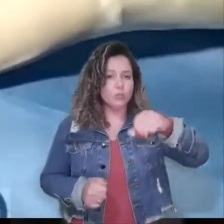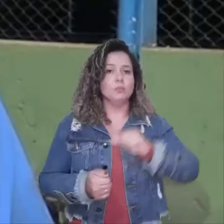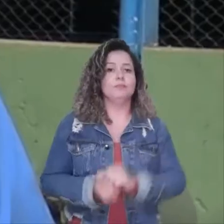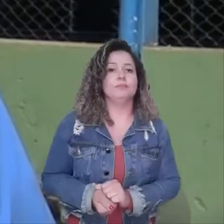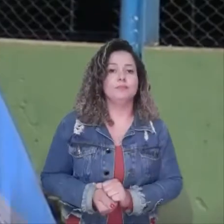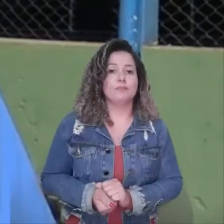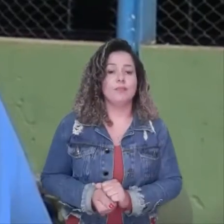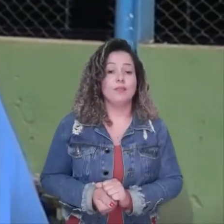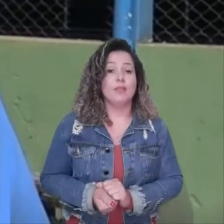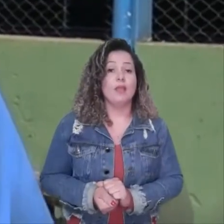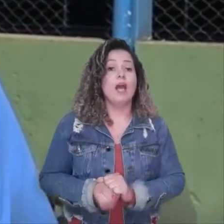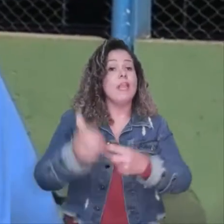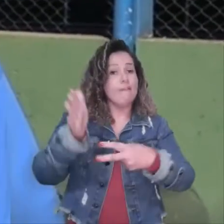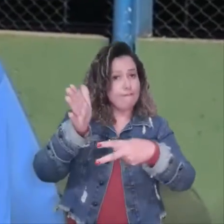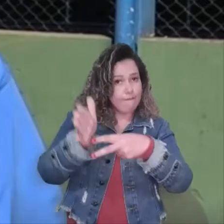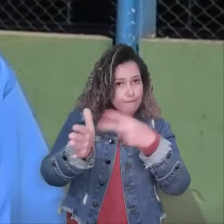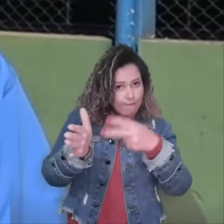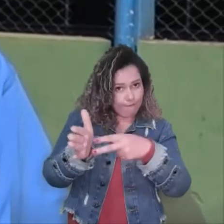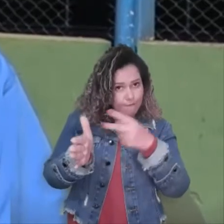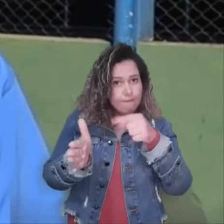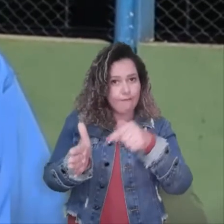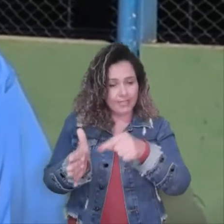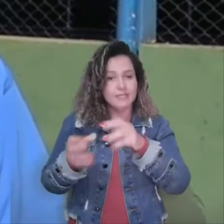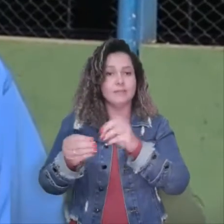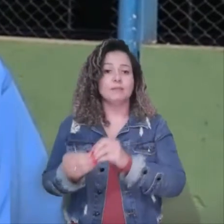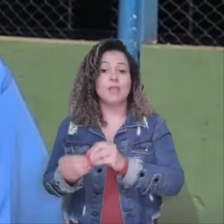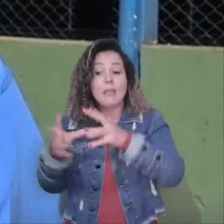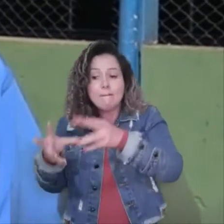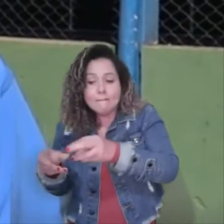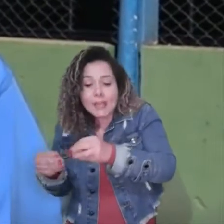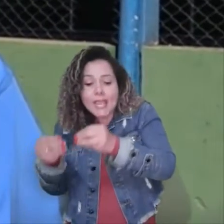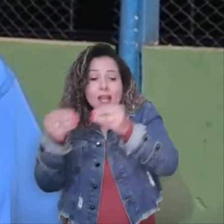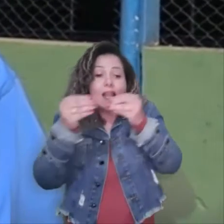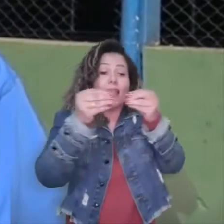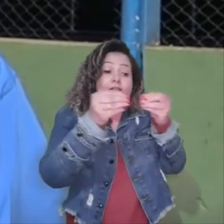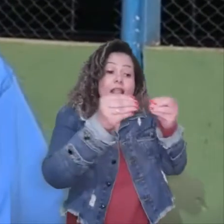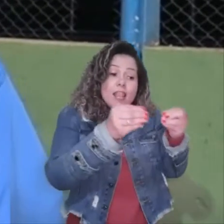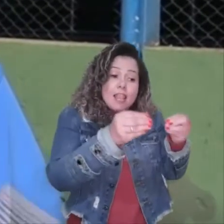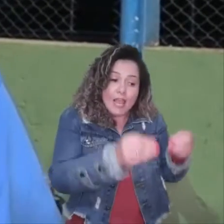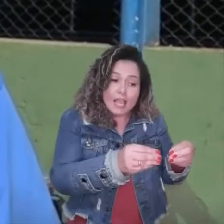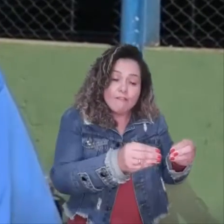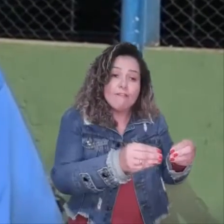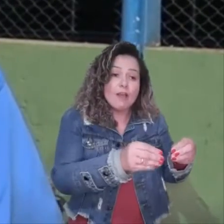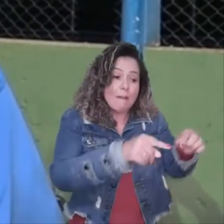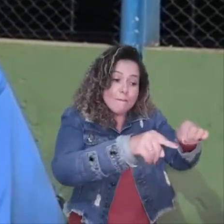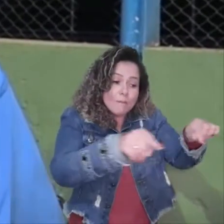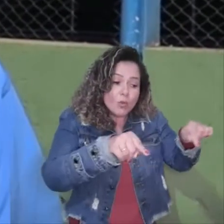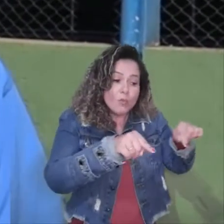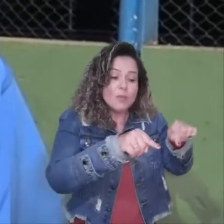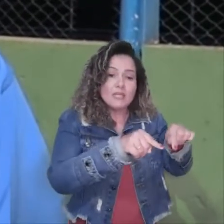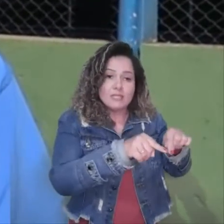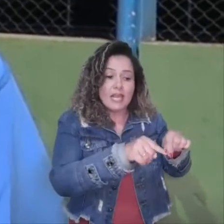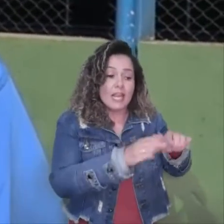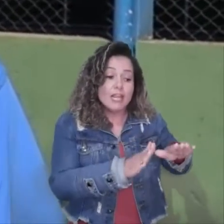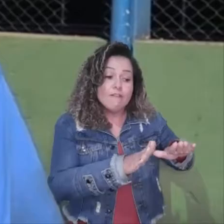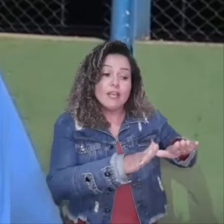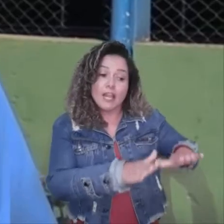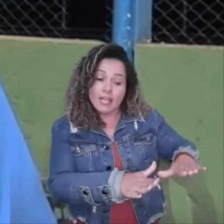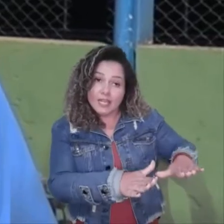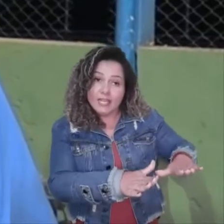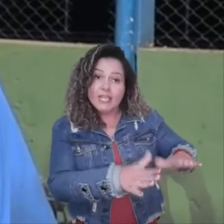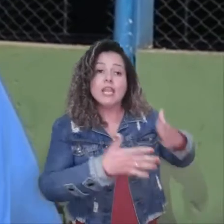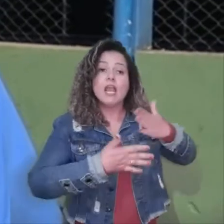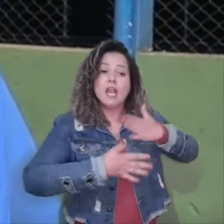minutos. Depois da castração, ele volta para o pós-cirúrgico, toma um anti-inflamatório, isso tudo é informado